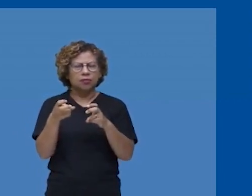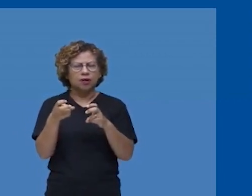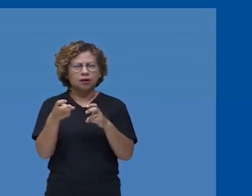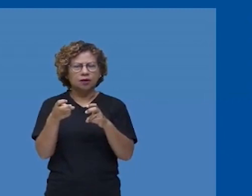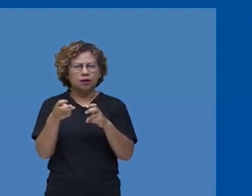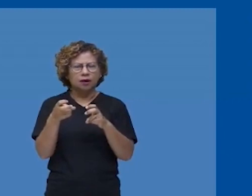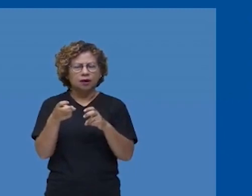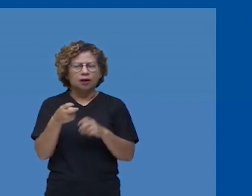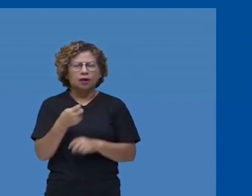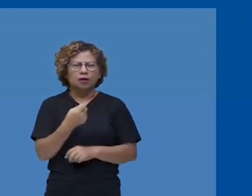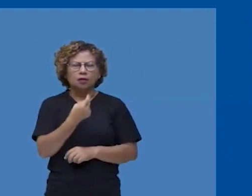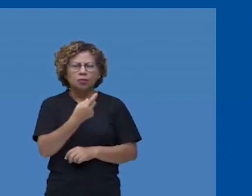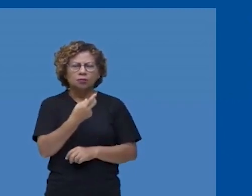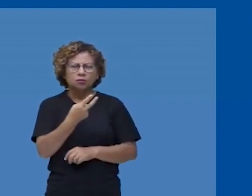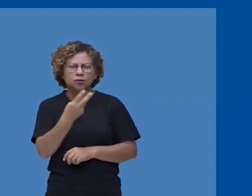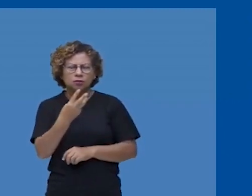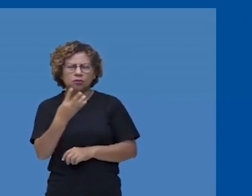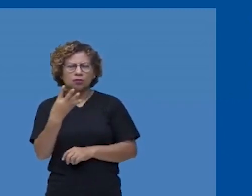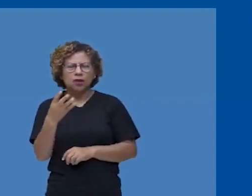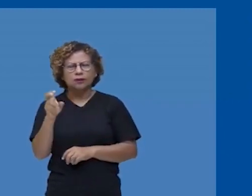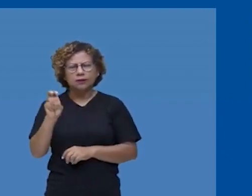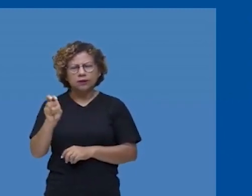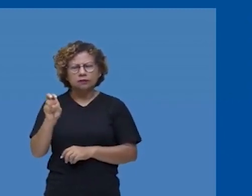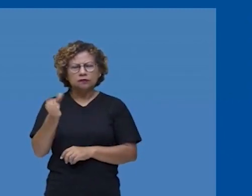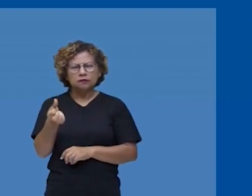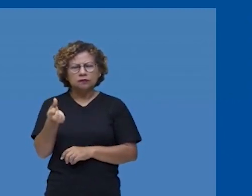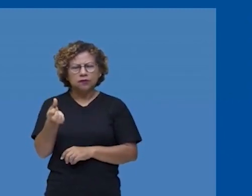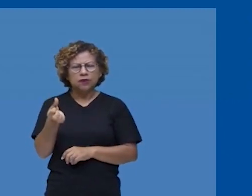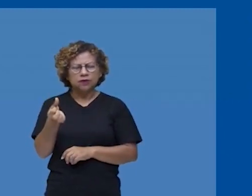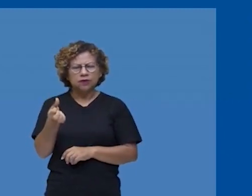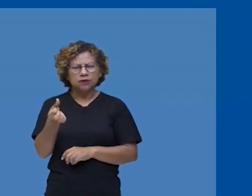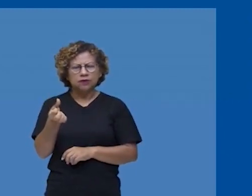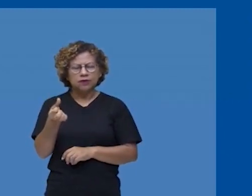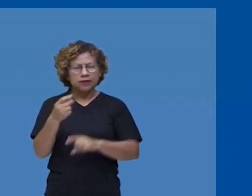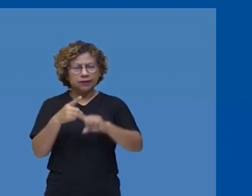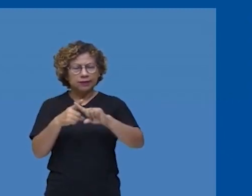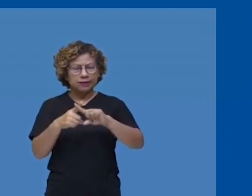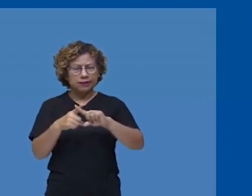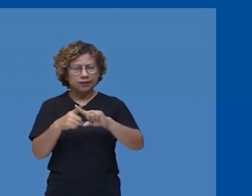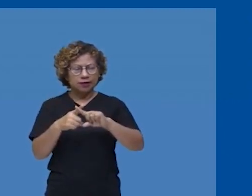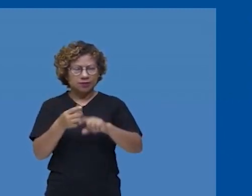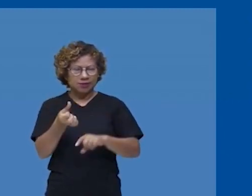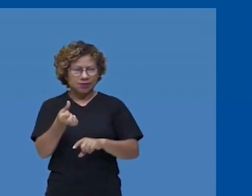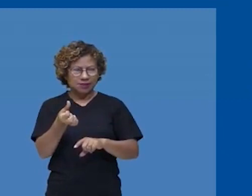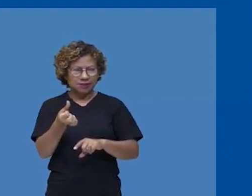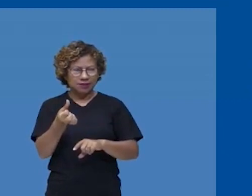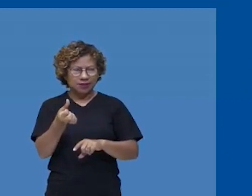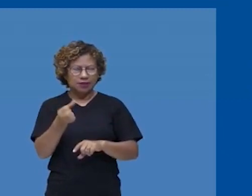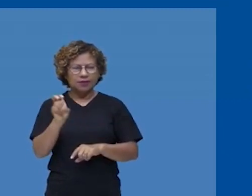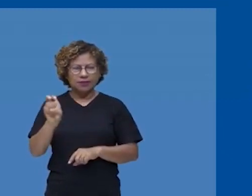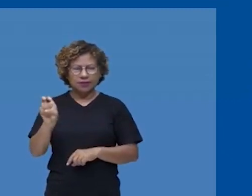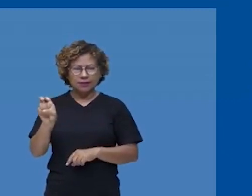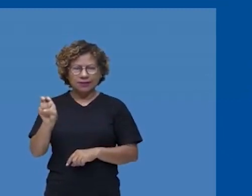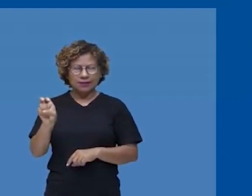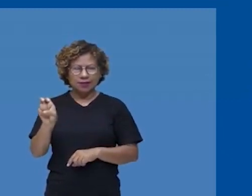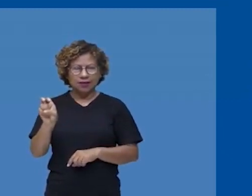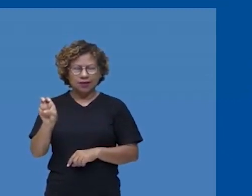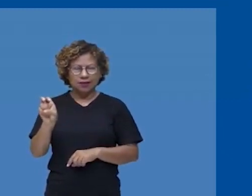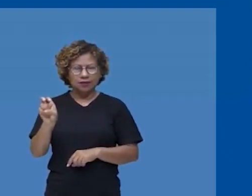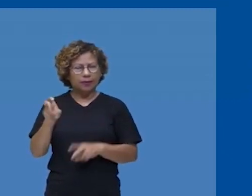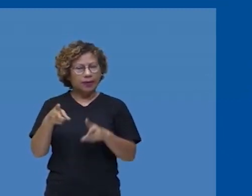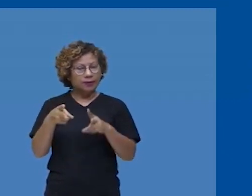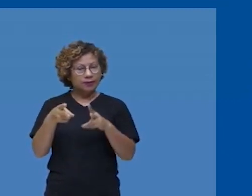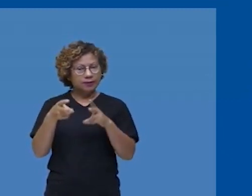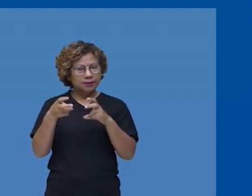1, 2, 3, 4, 5. Isso quer dizer que multiplicando 6 vezes 5, ou seja, o valor numérico que aparece